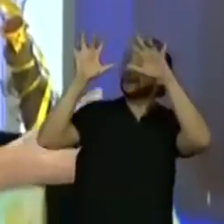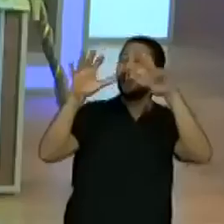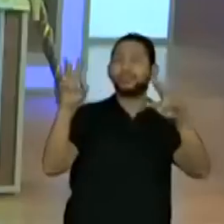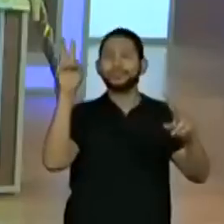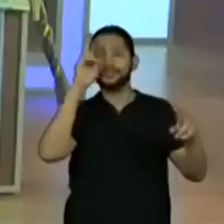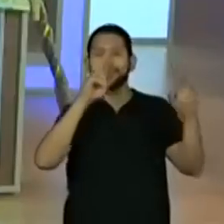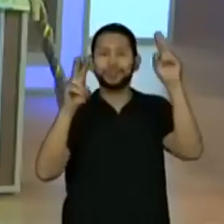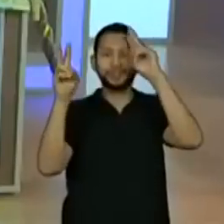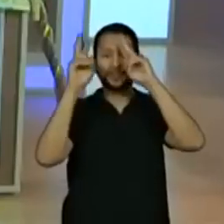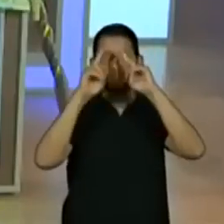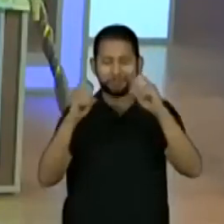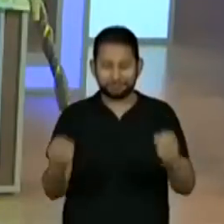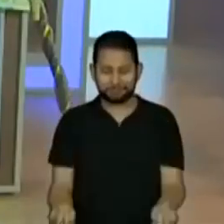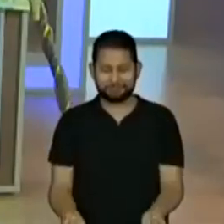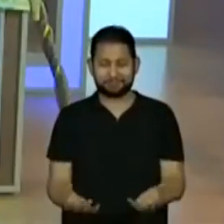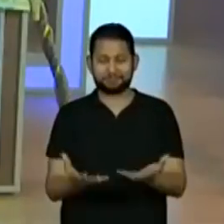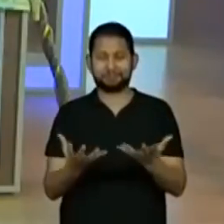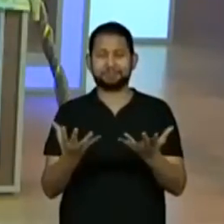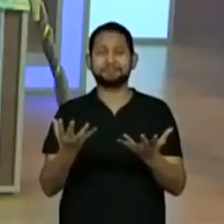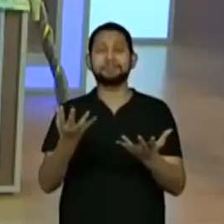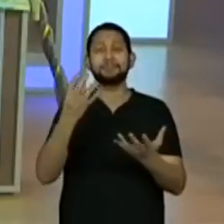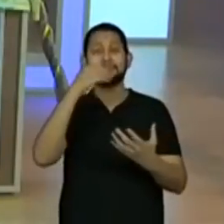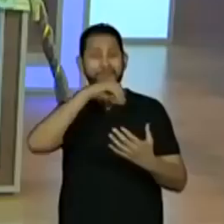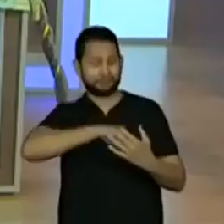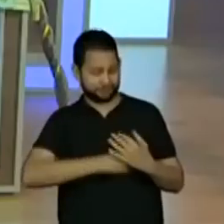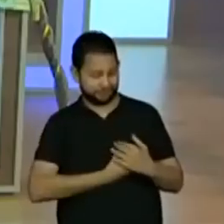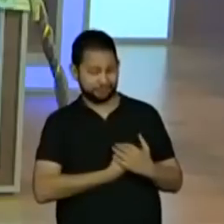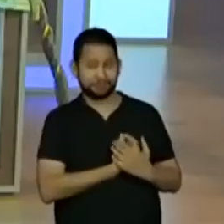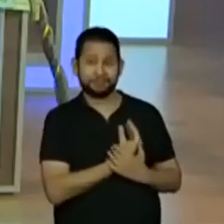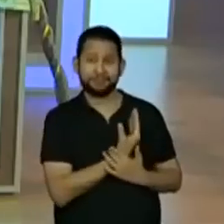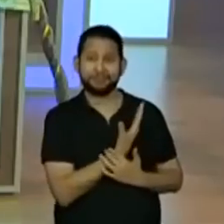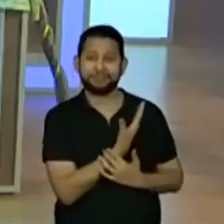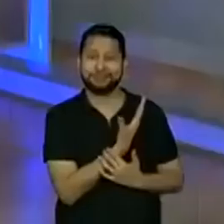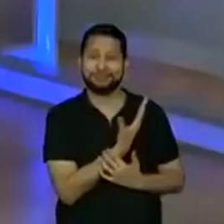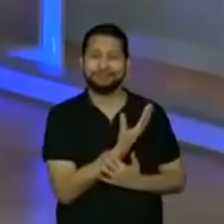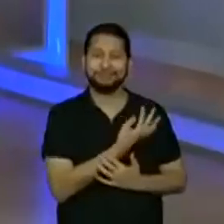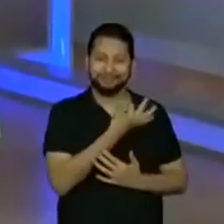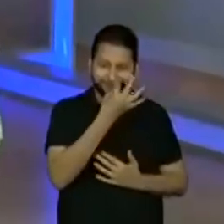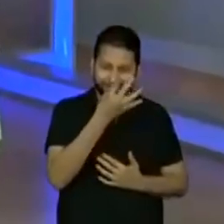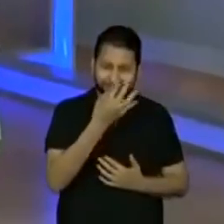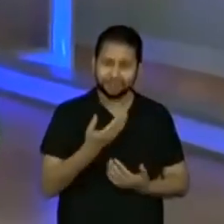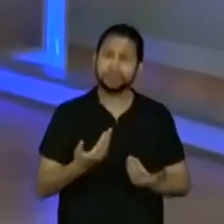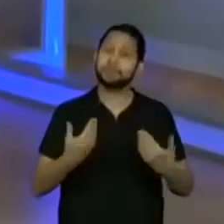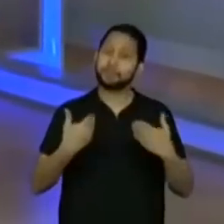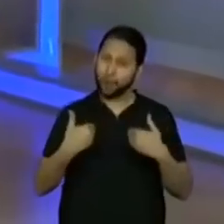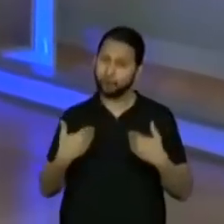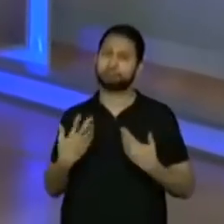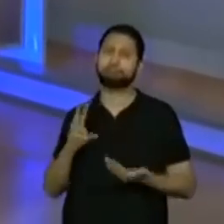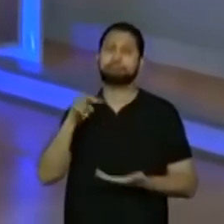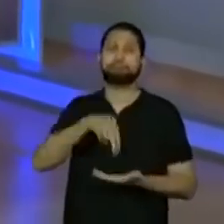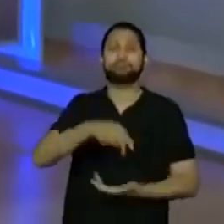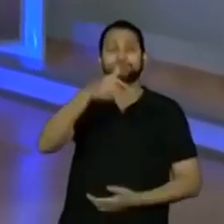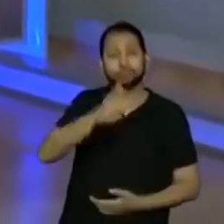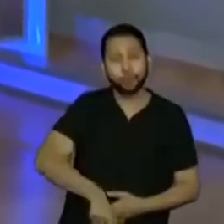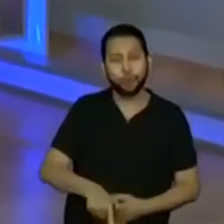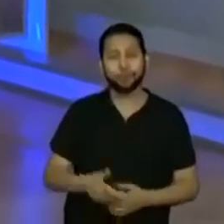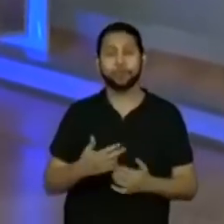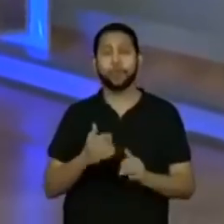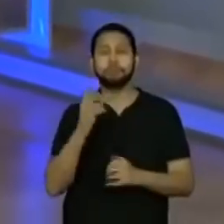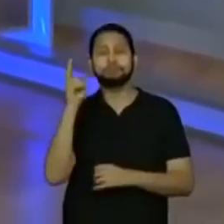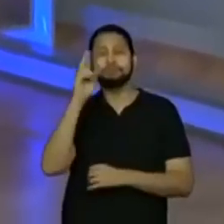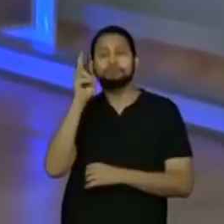chão e brota no coração. Eu estou aqui novamente para contar para